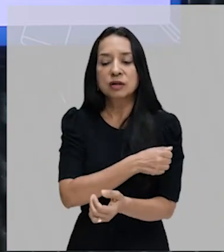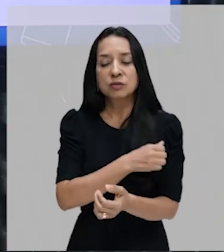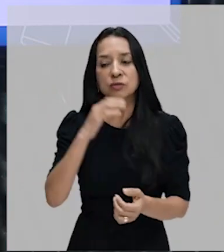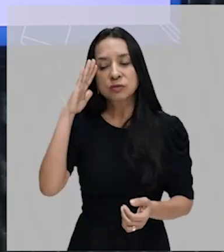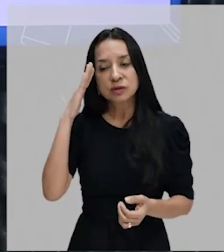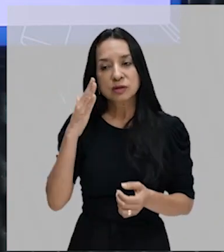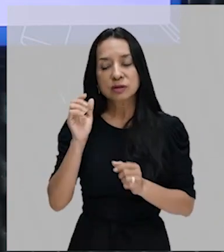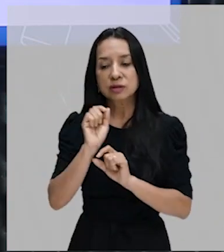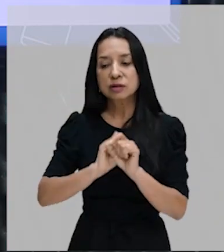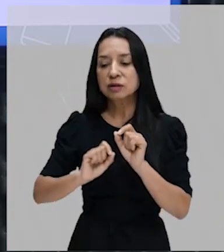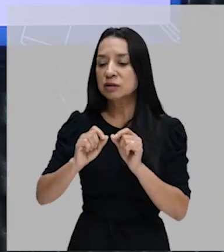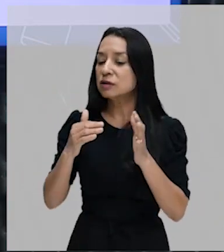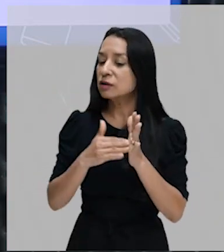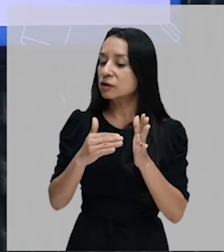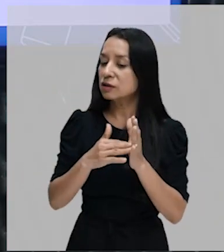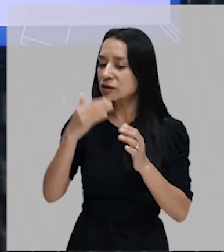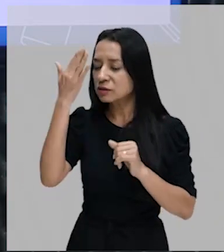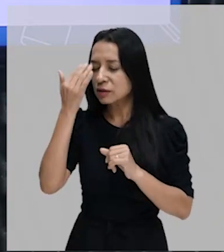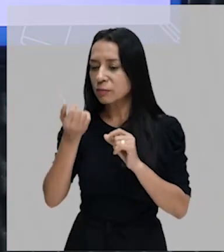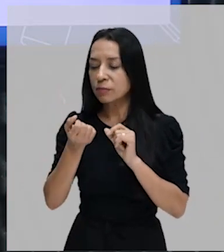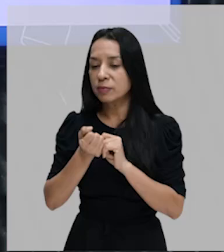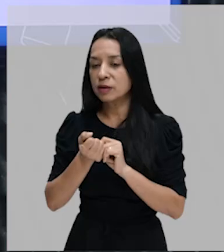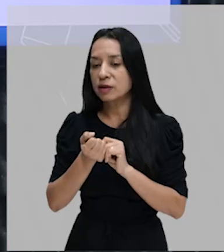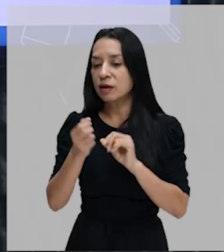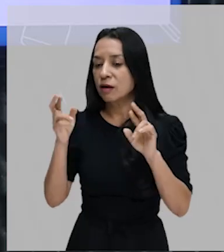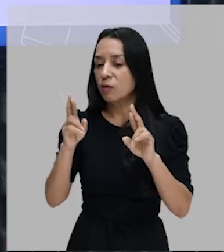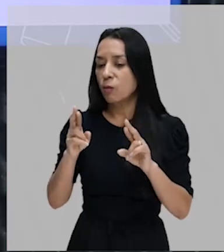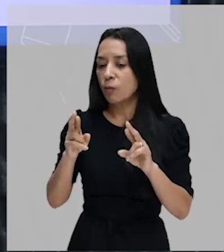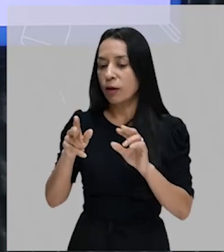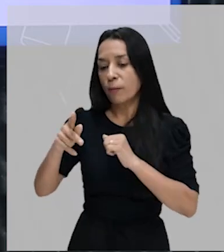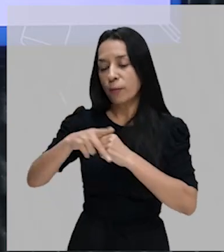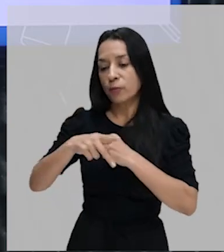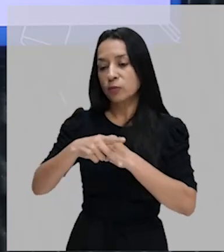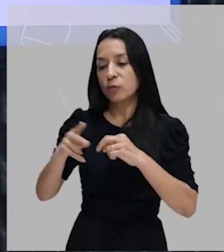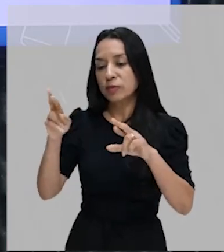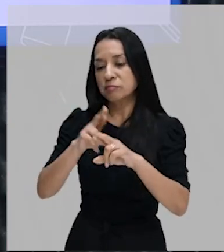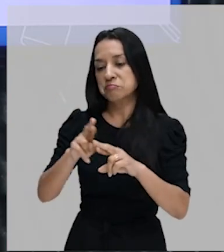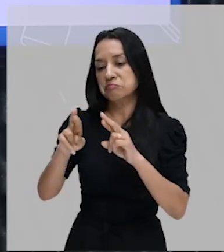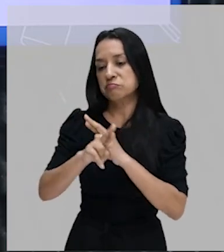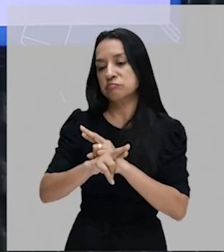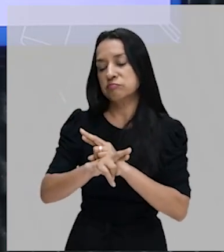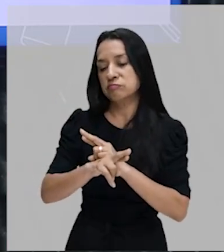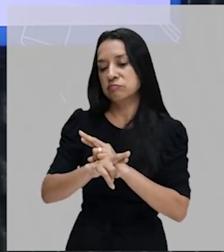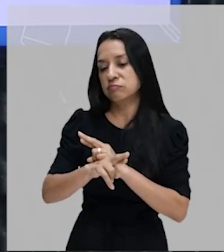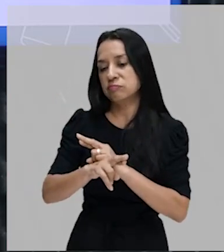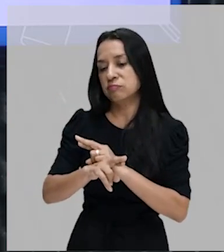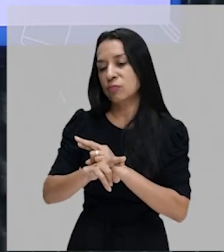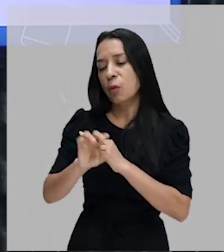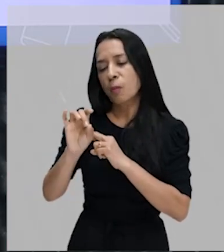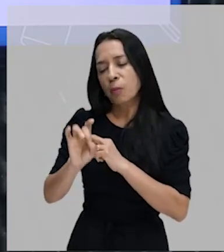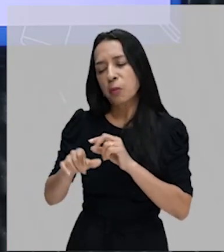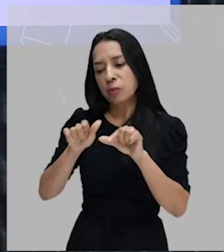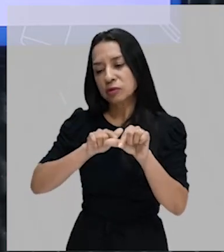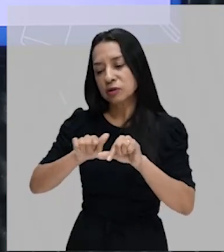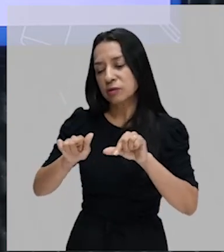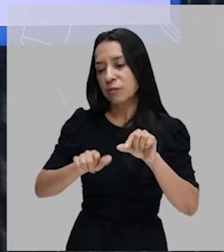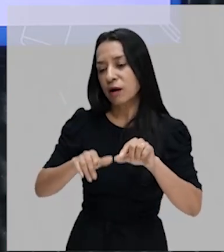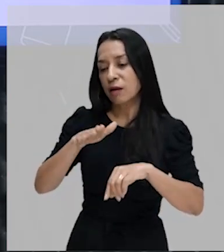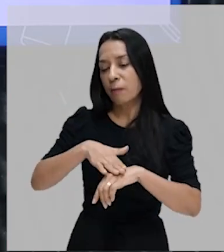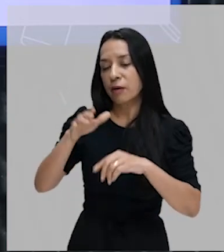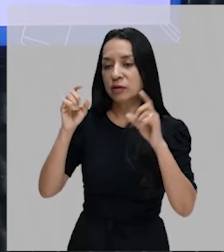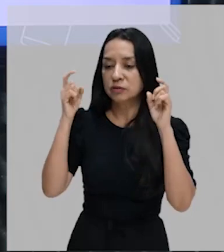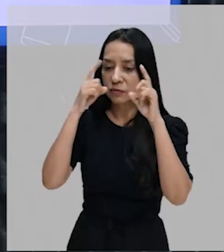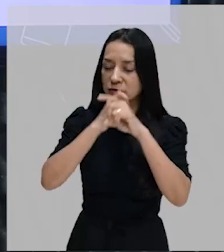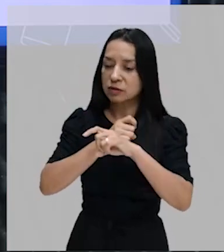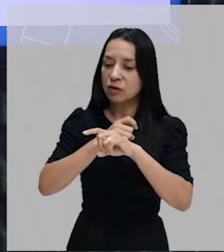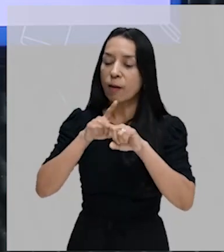compreenderem, entenderem, até identificá-lo, é o pronome relativo. Tá? Eu acho que esse é o que dá um pouquinho mais de trabalho, mas os outros são